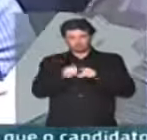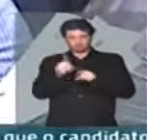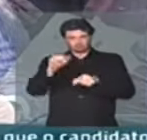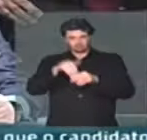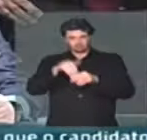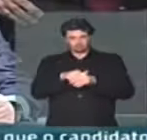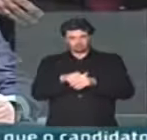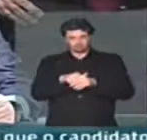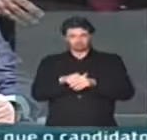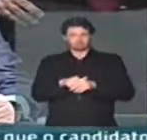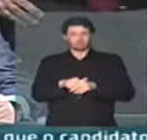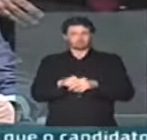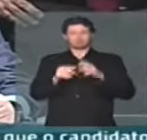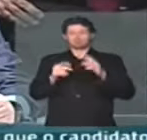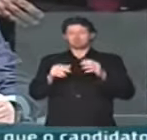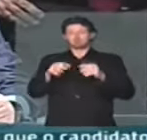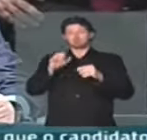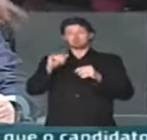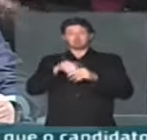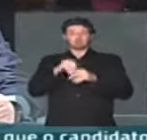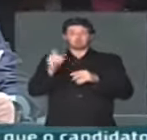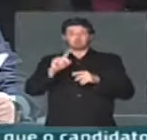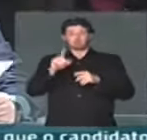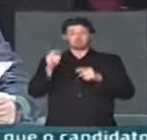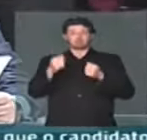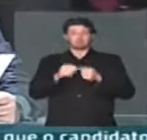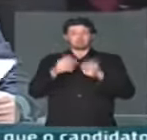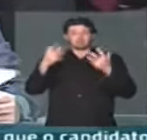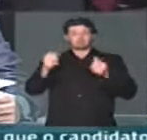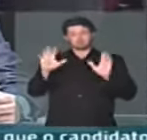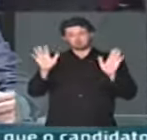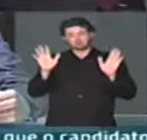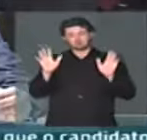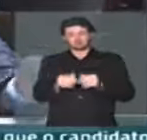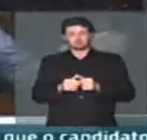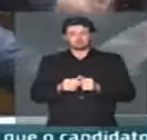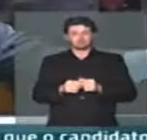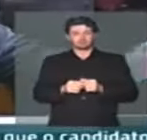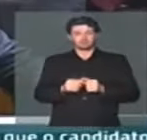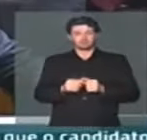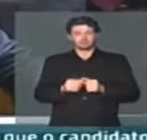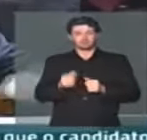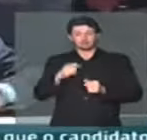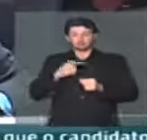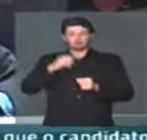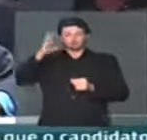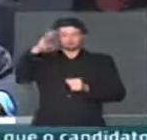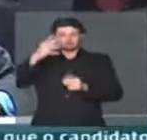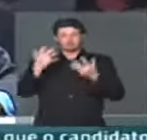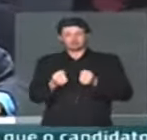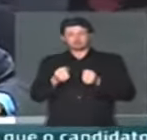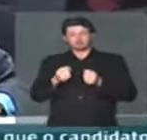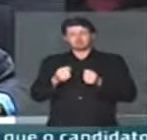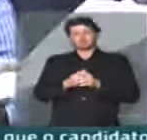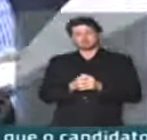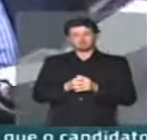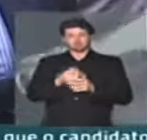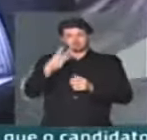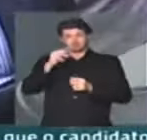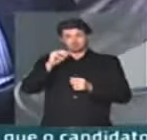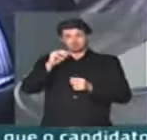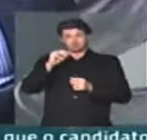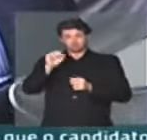próxima, senhor presidente? A próxima, para ser votada ou não, ela tem que ser admitida. Eu ainda não tenho um juízo de admissibilidade. Se não